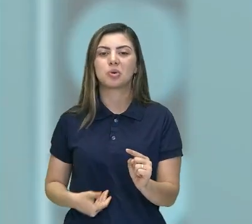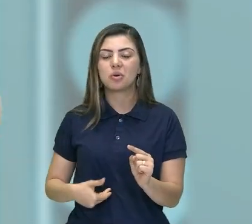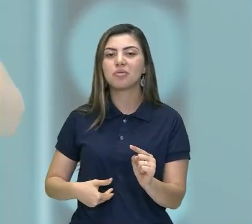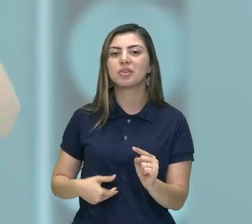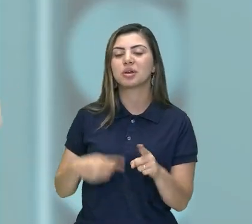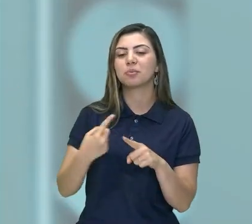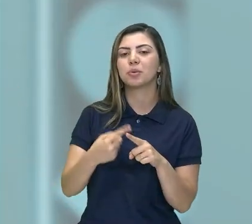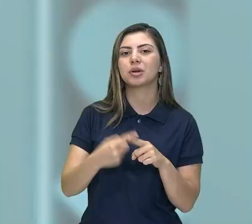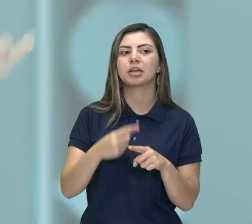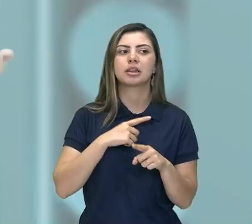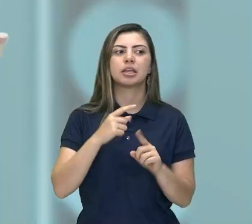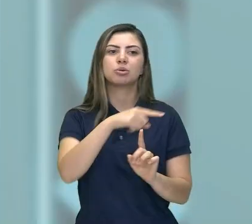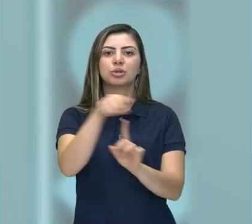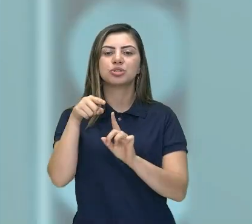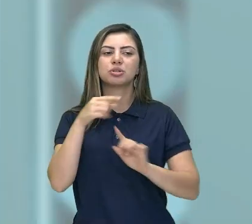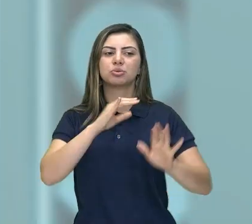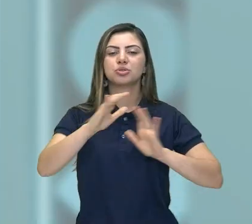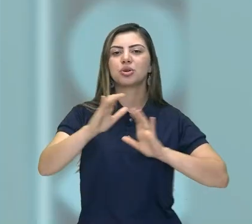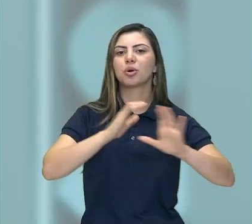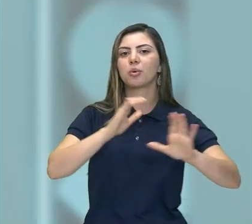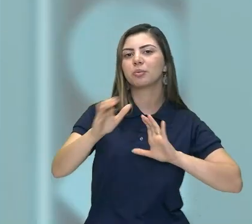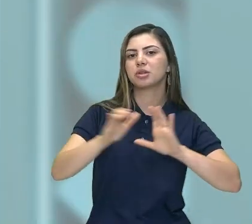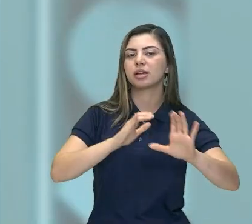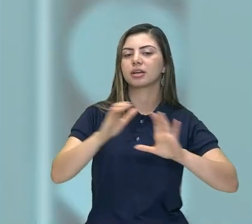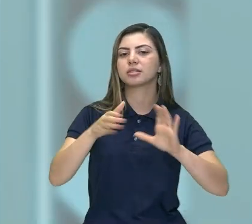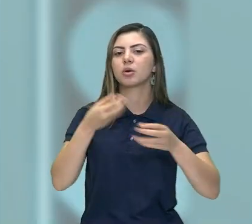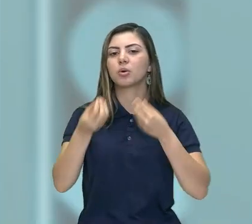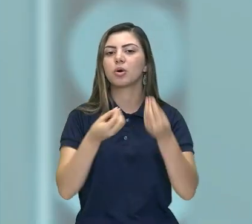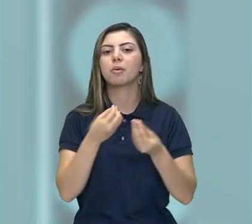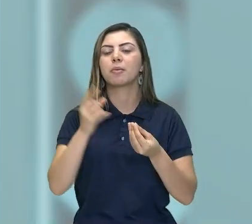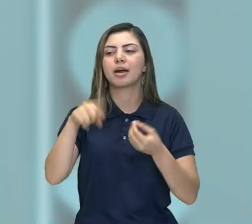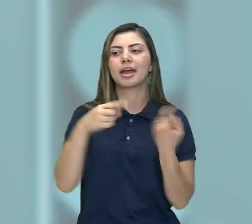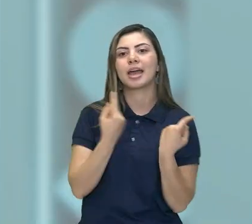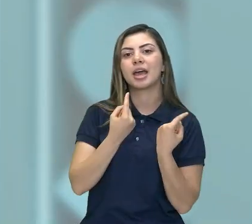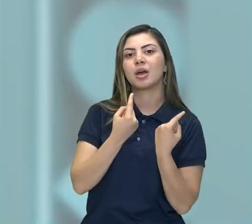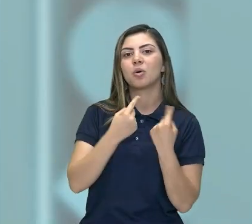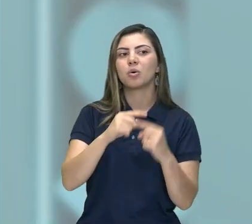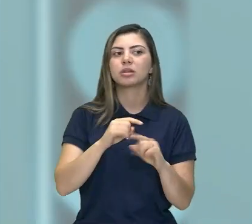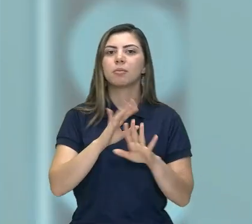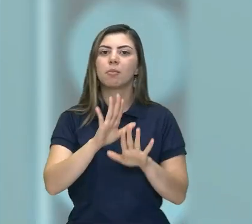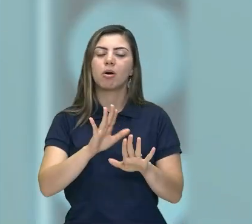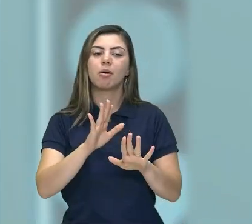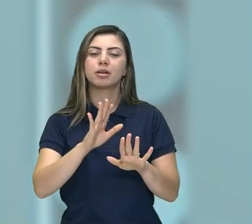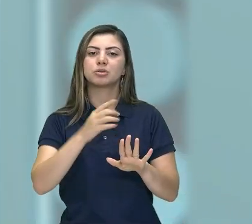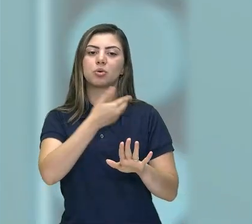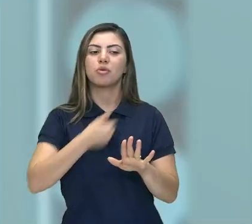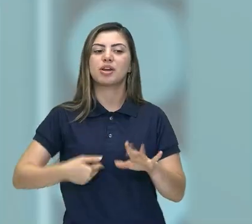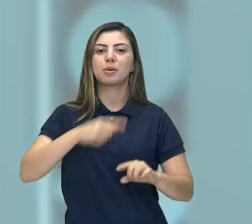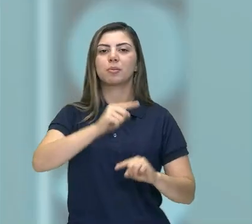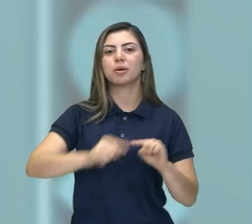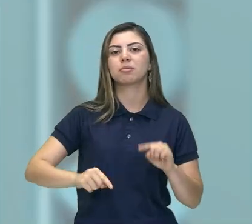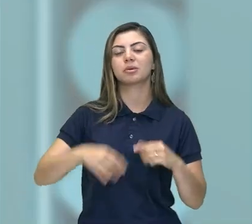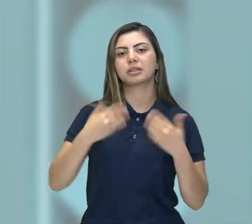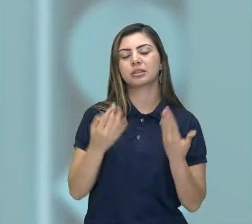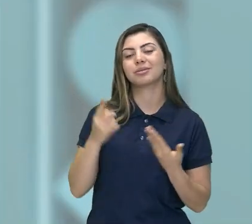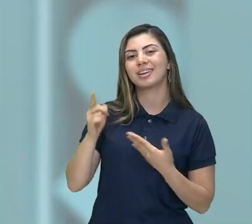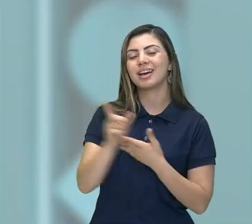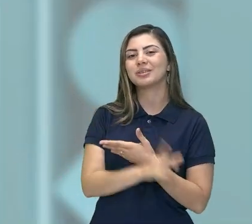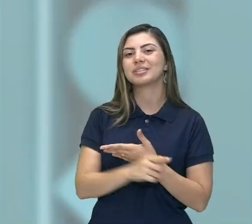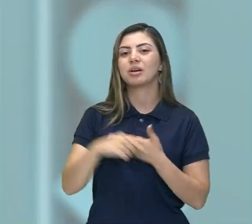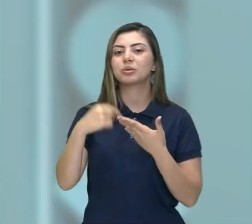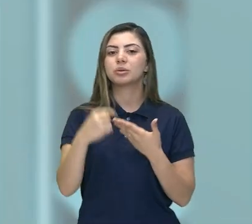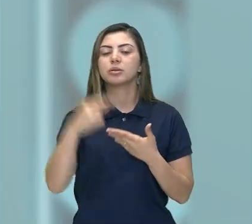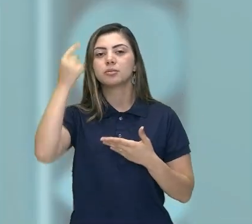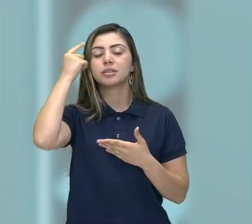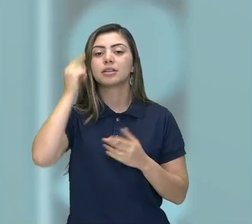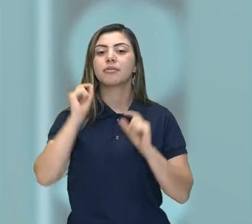comunicação que se tornaram aí uma forma de censura, tanto que os autores da época acreditavam que a